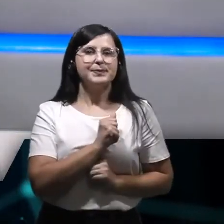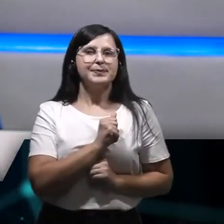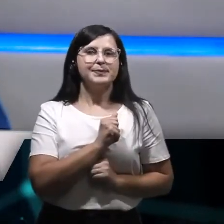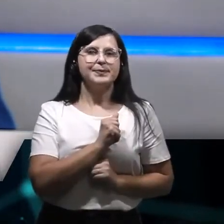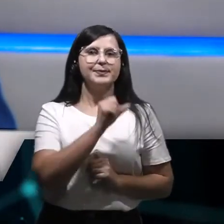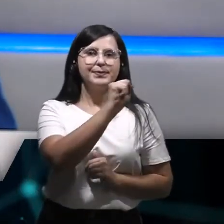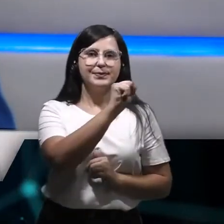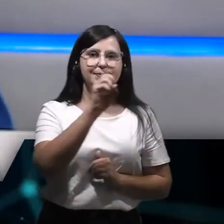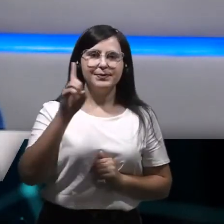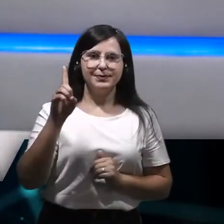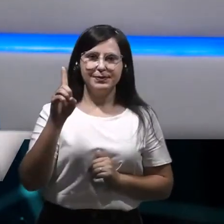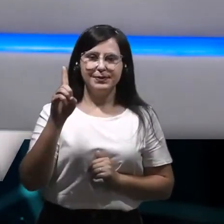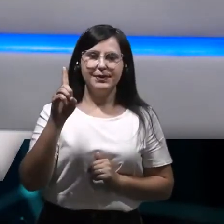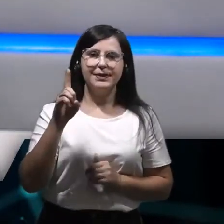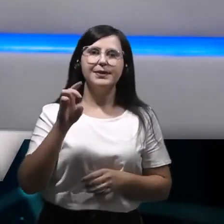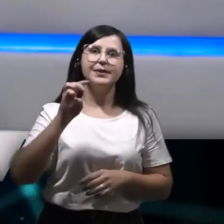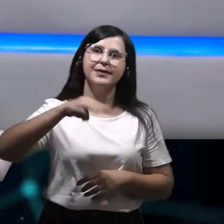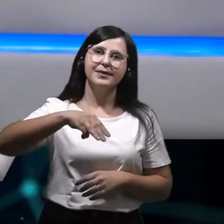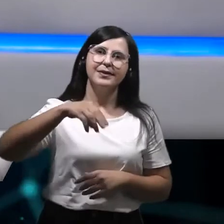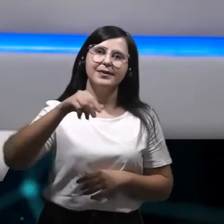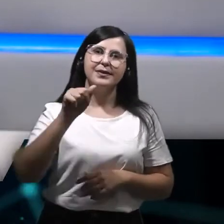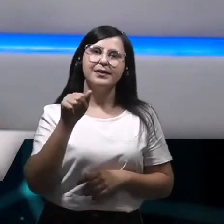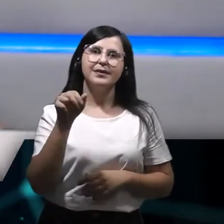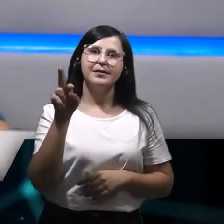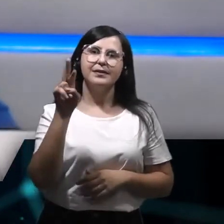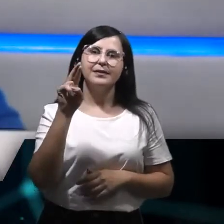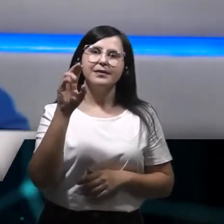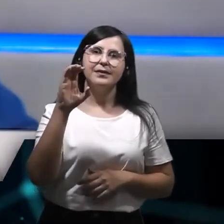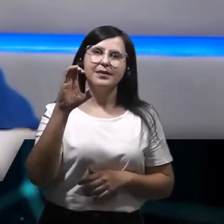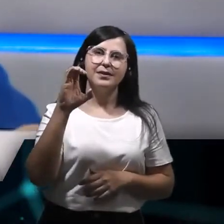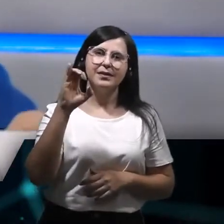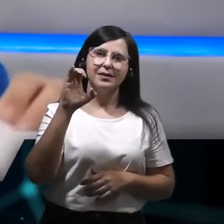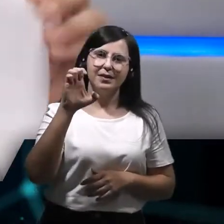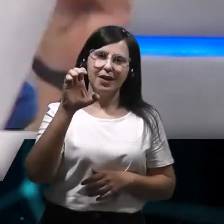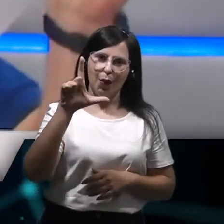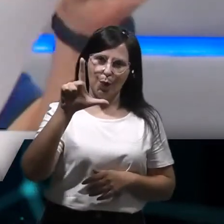conterrâneo de São Domingos, meu amigo Maciel. Maciel,